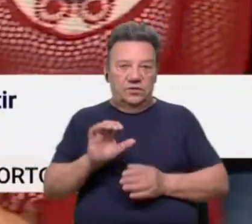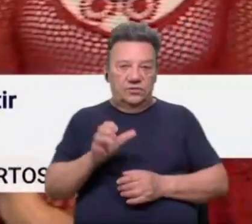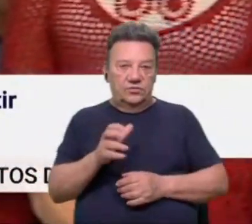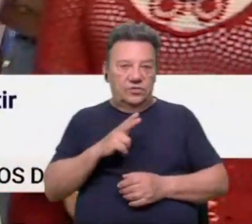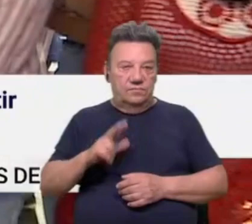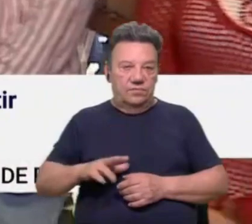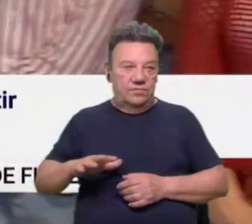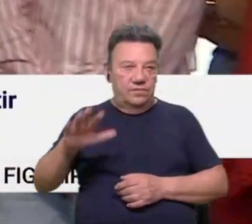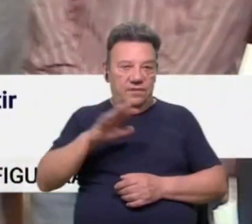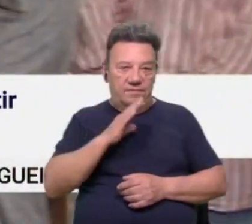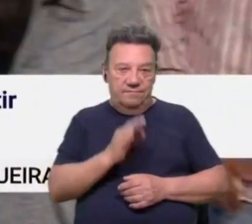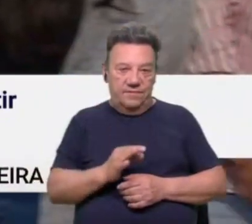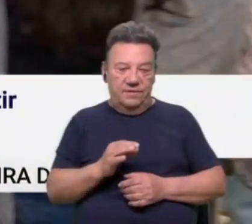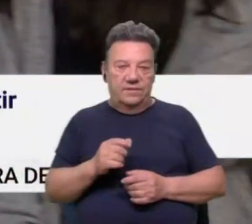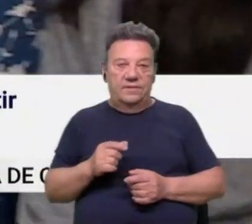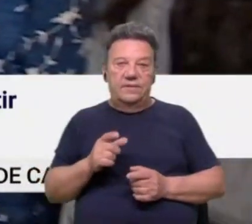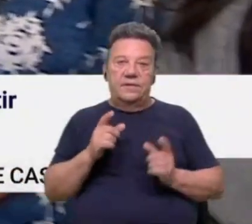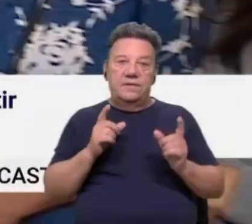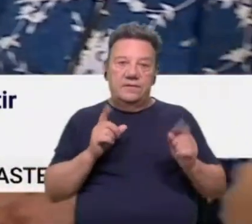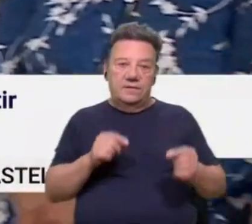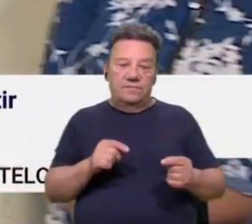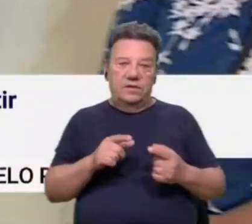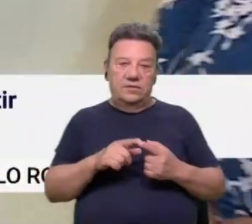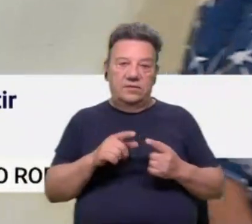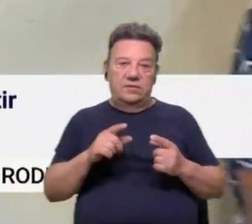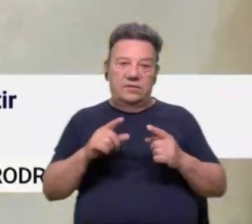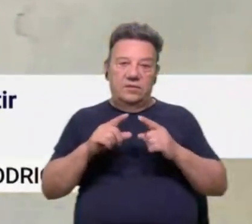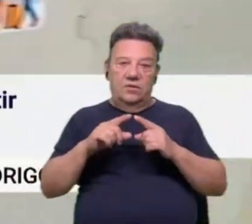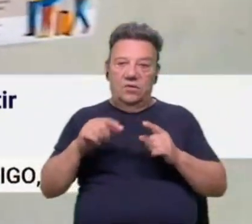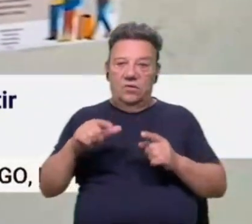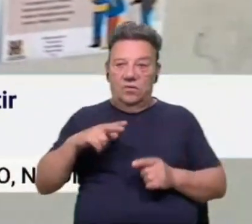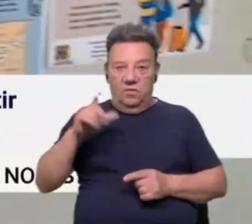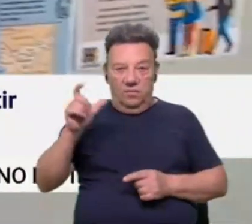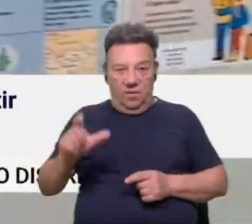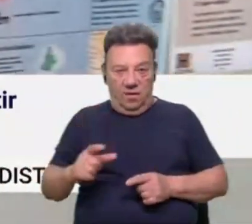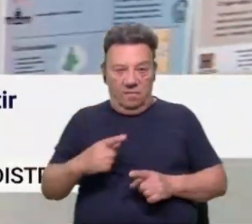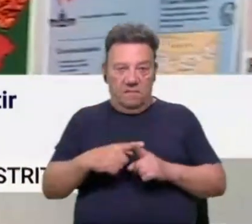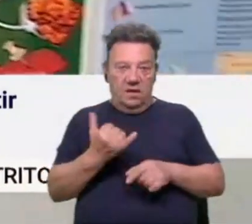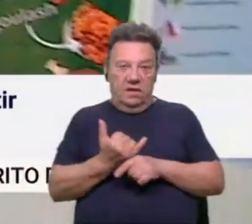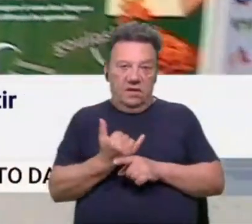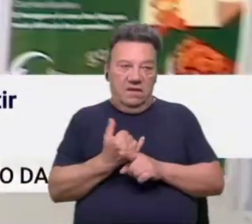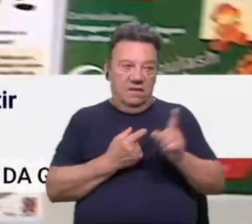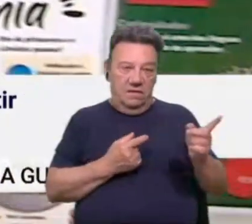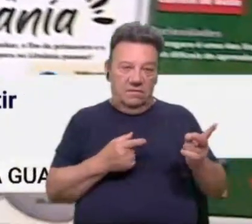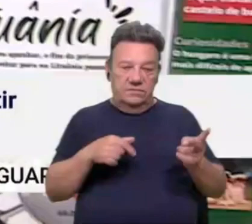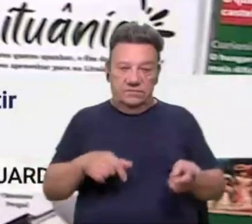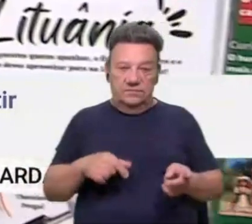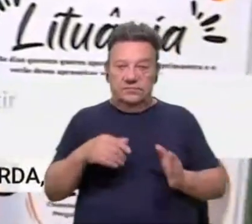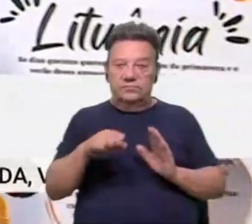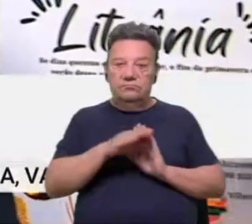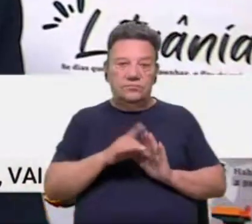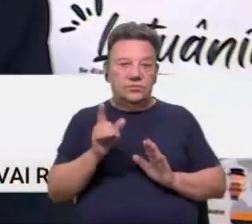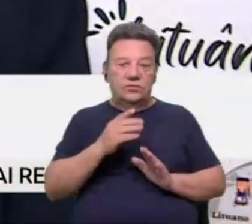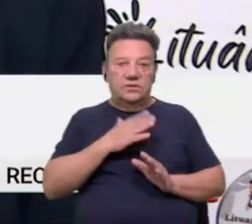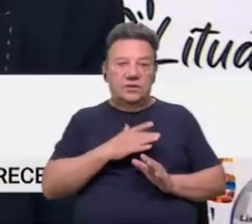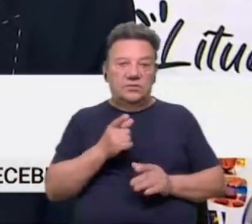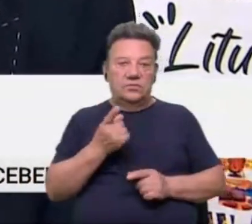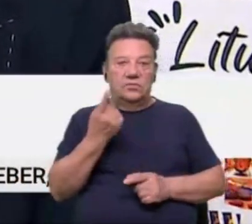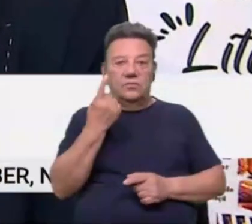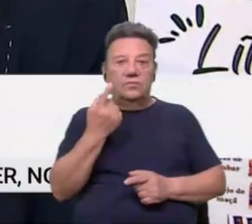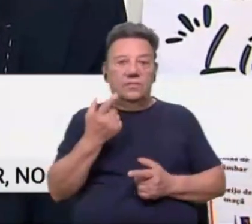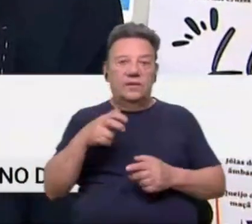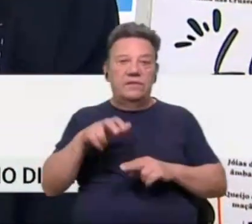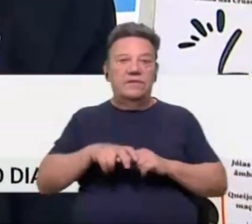regiões do país e também no continente e ilhas. E este programa não pretende ser